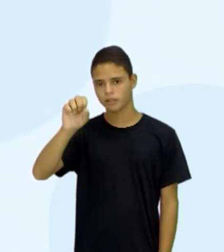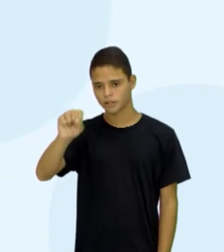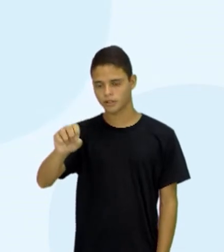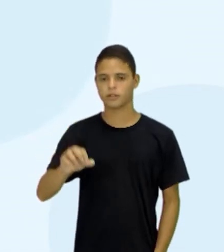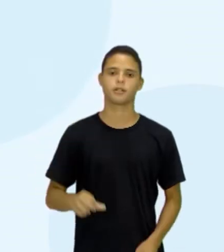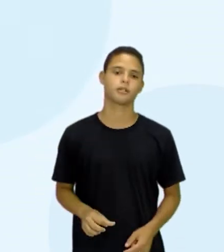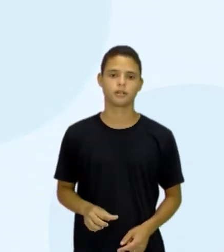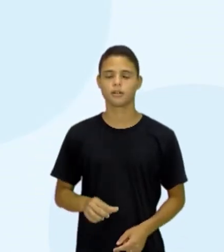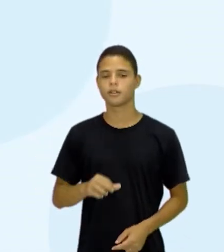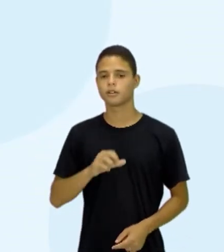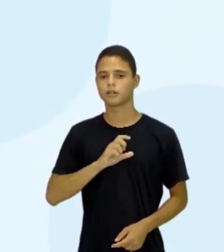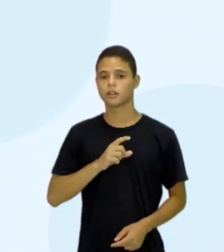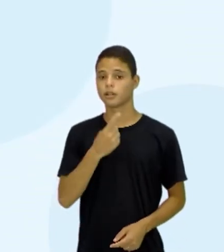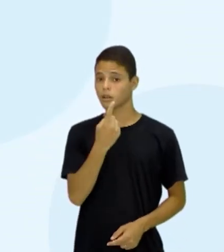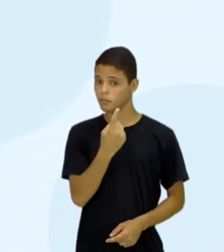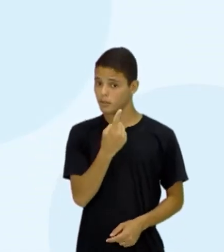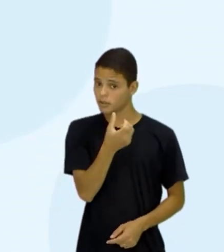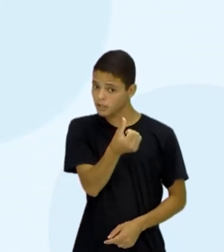temos